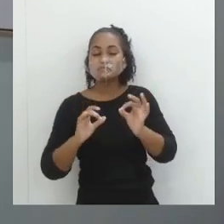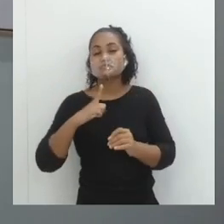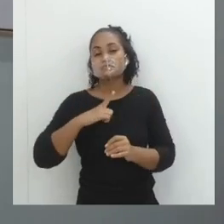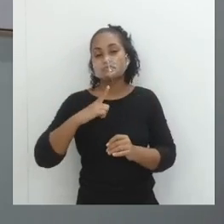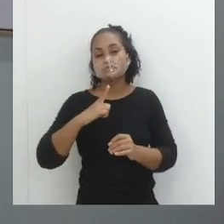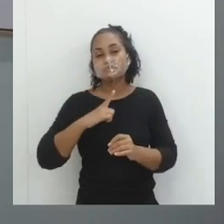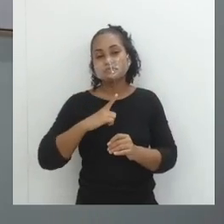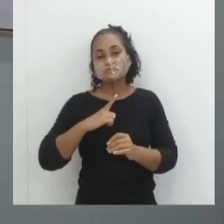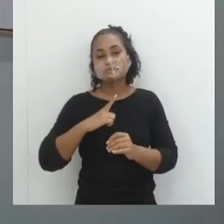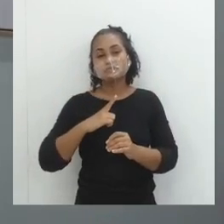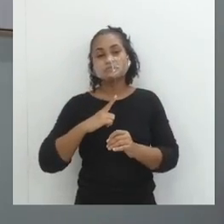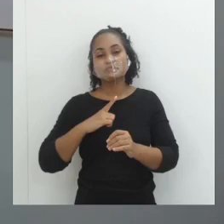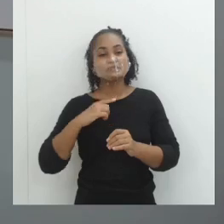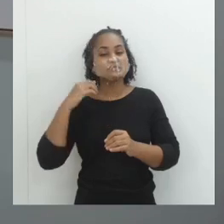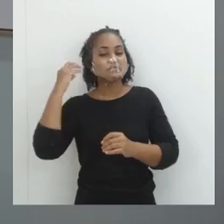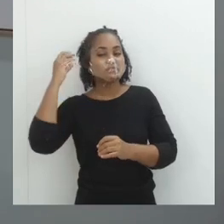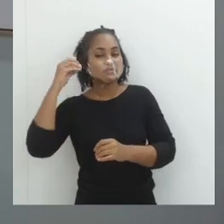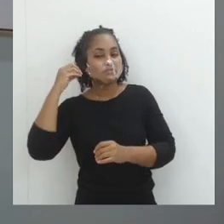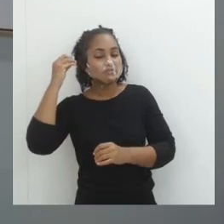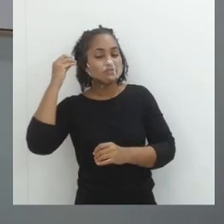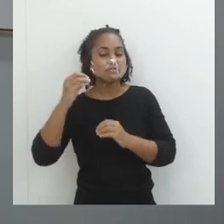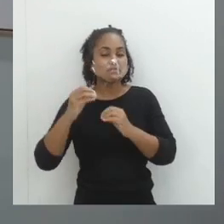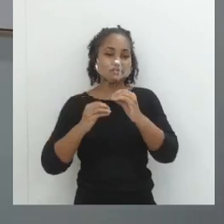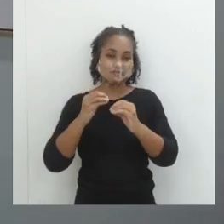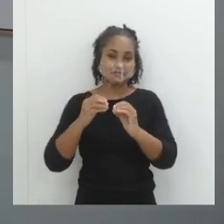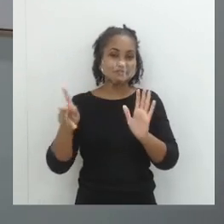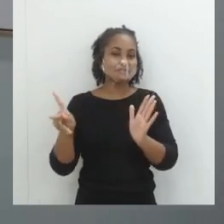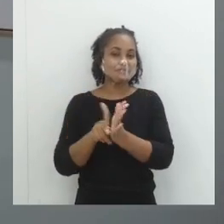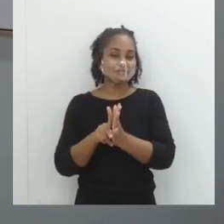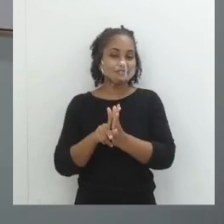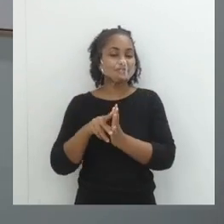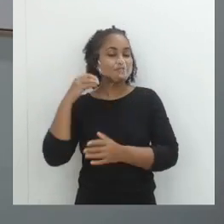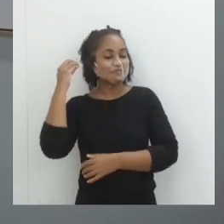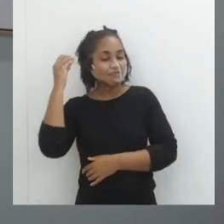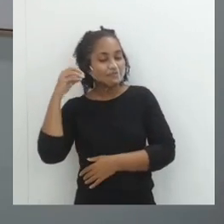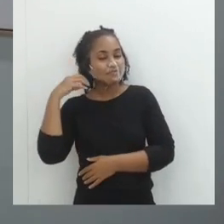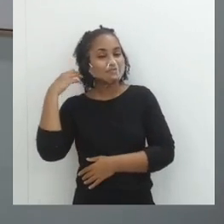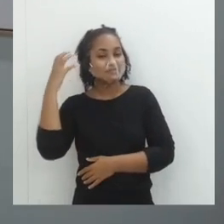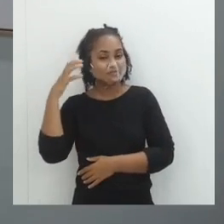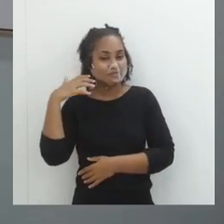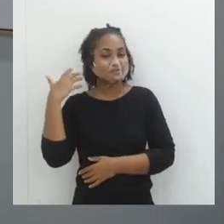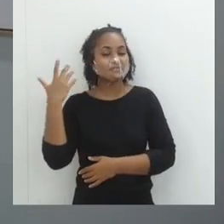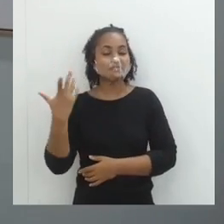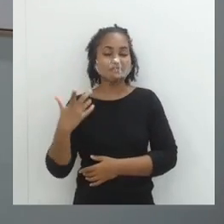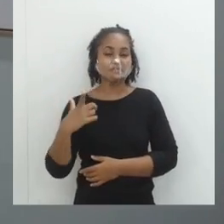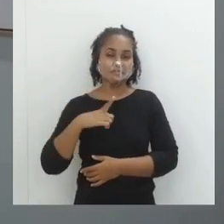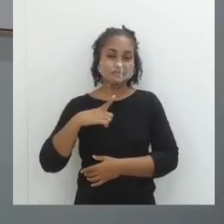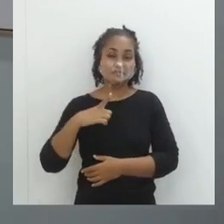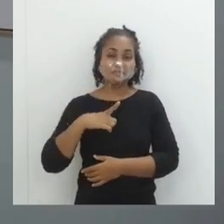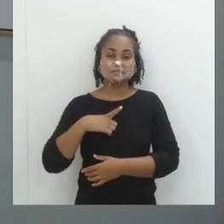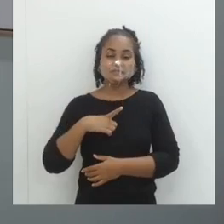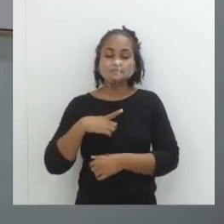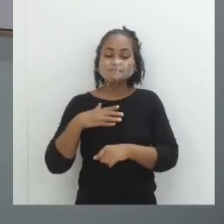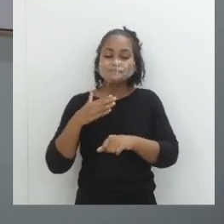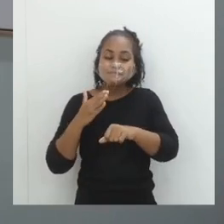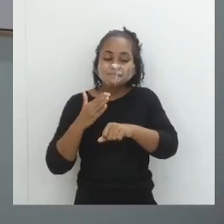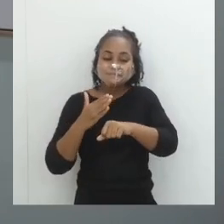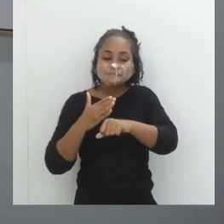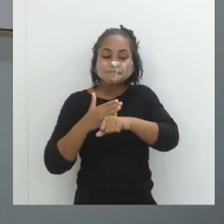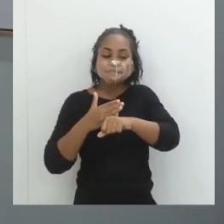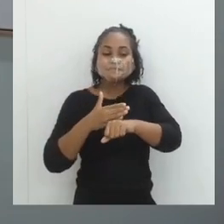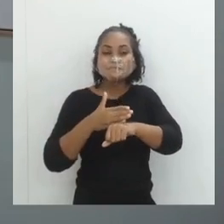a radionovela. As novelas eram narradas na rádio. Então, a porta de entrada de vários